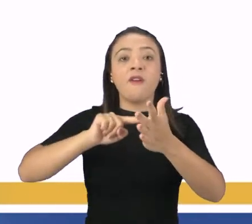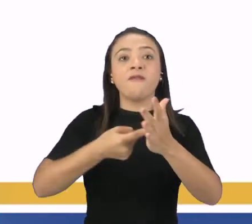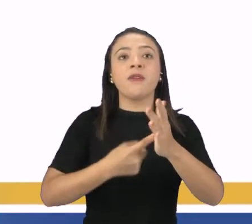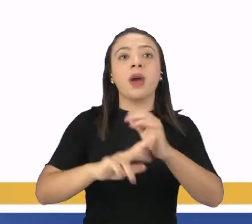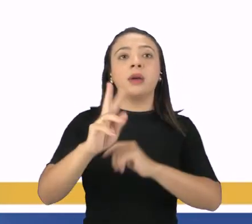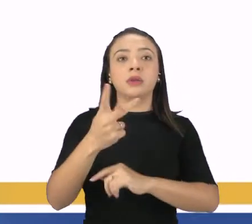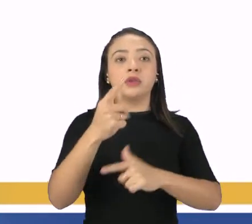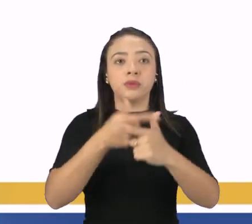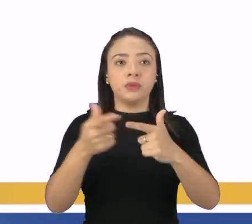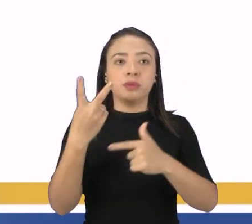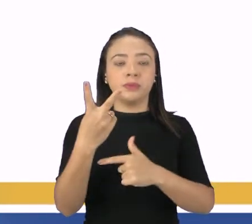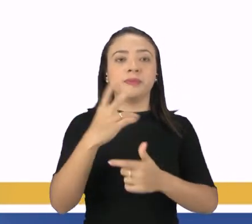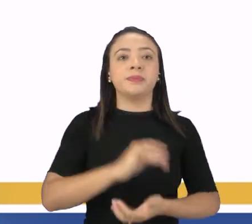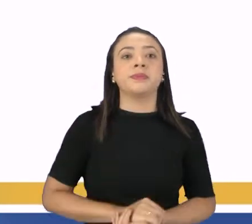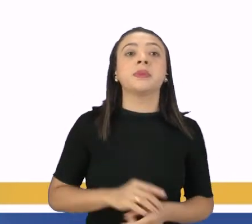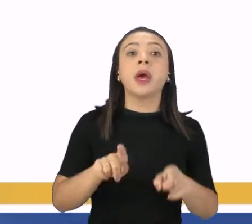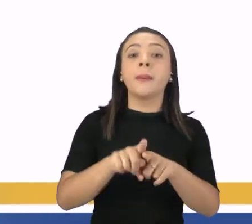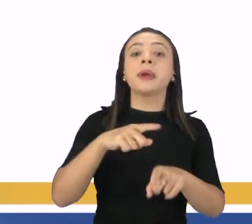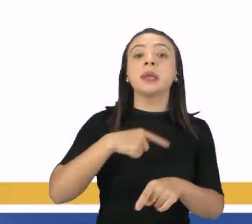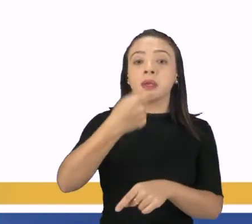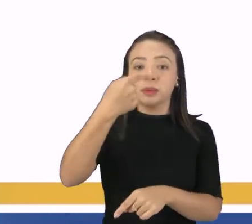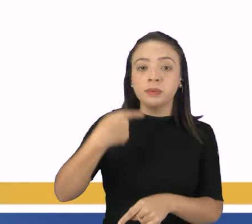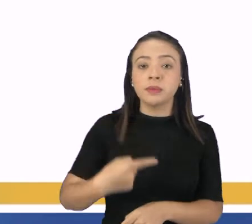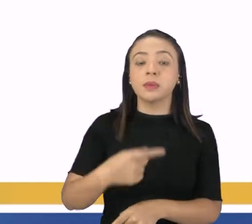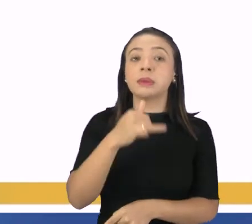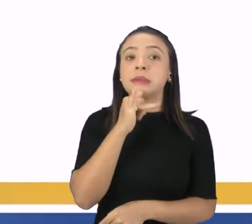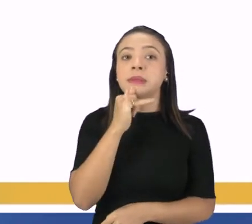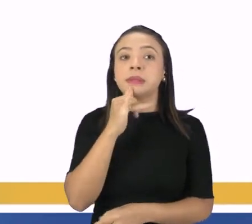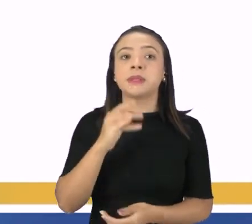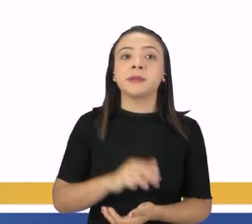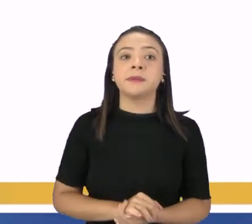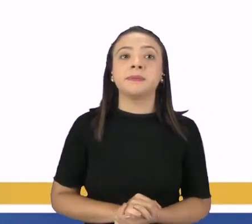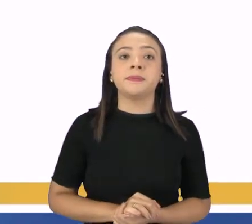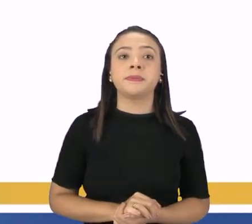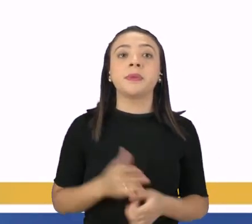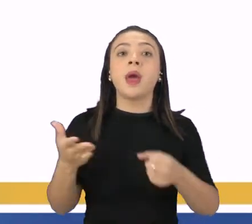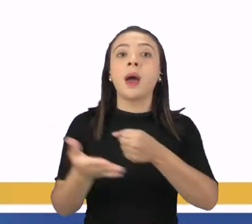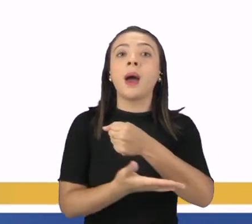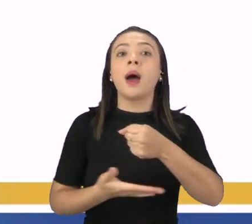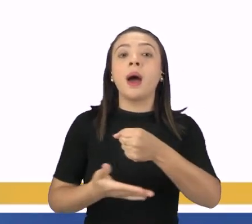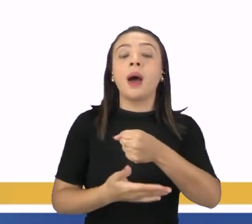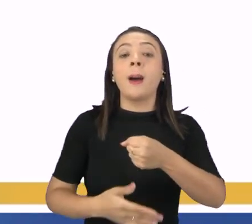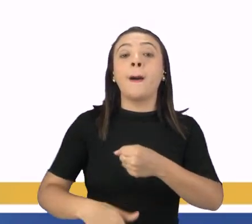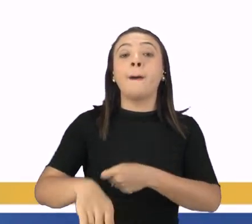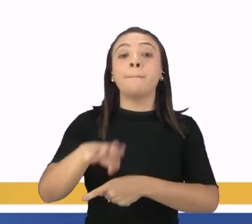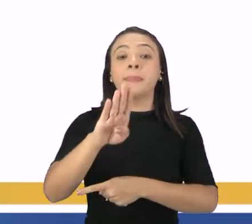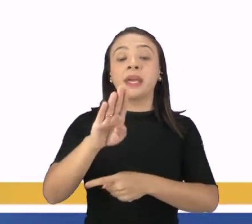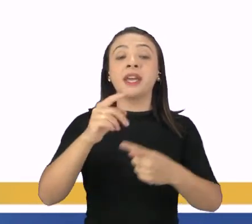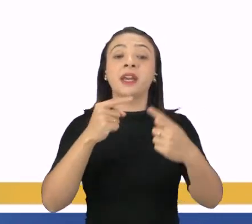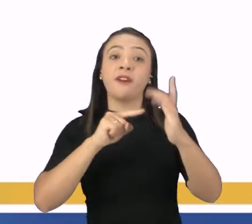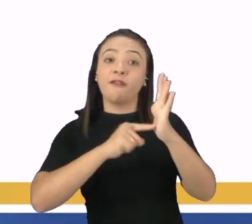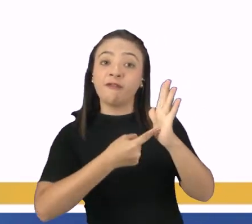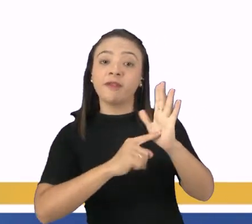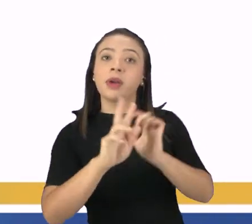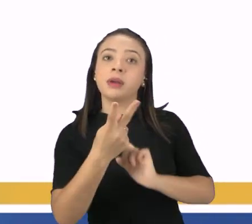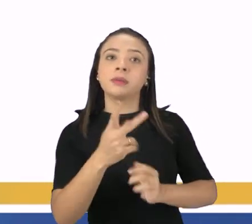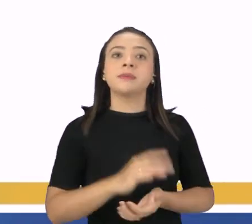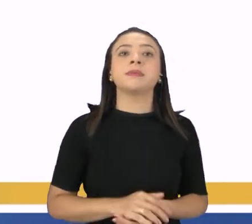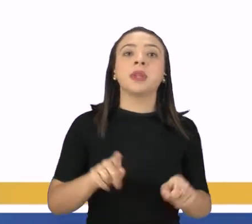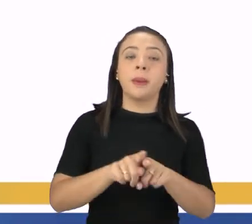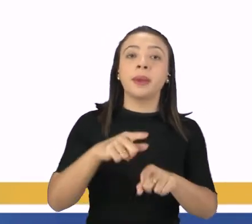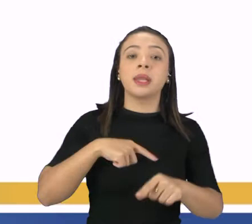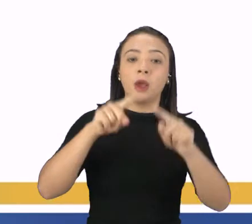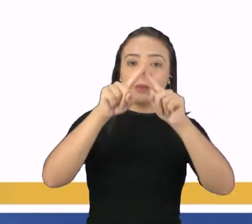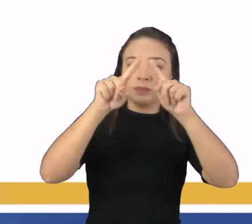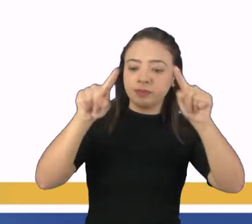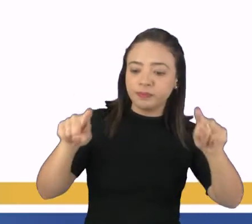de paralelogramo é dado por base vezes sua respectiva altura. E do quadrilátero que chamamos de